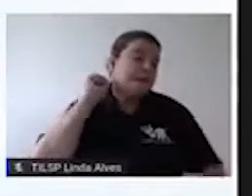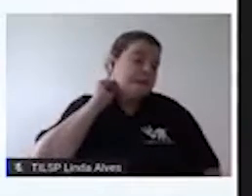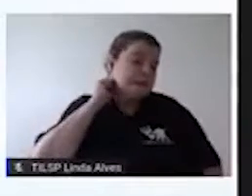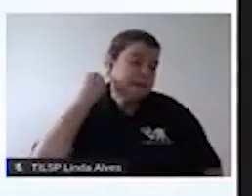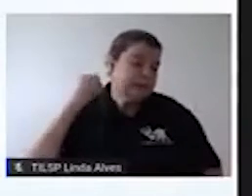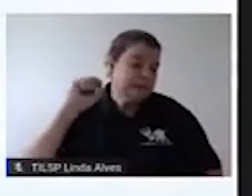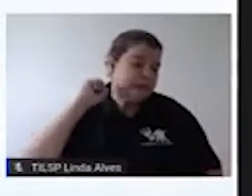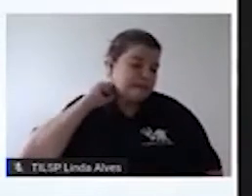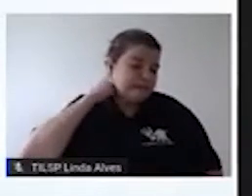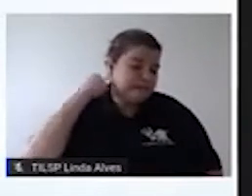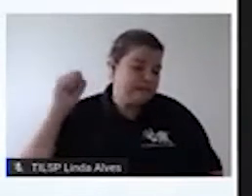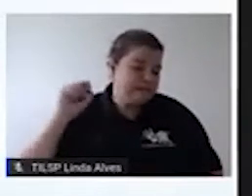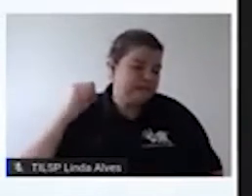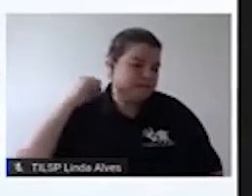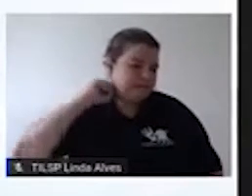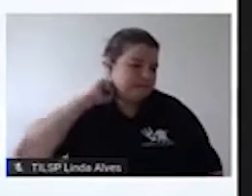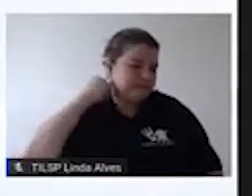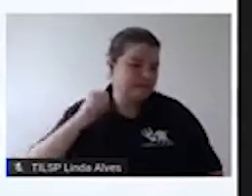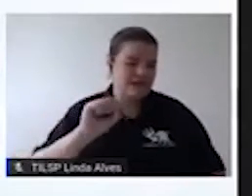E de